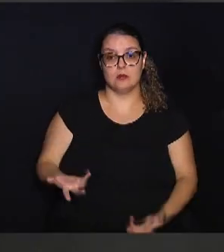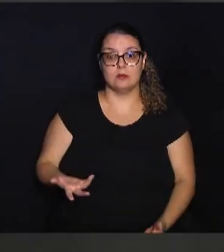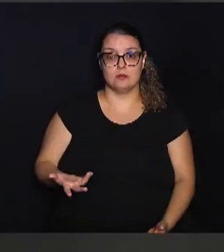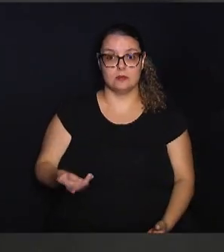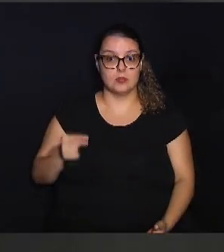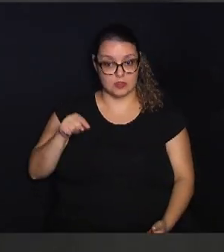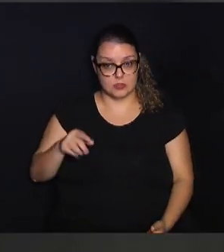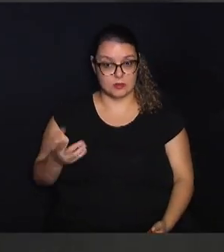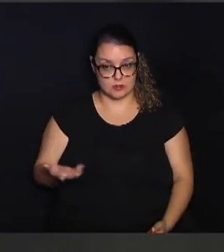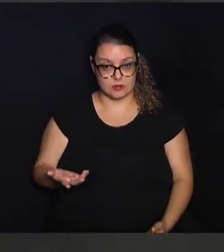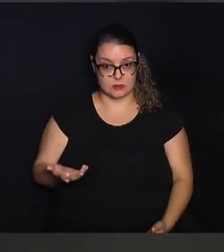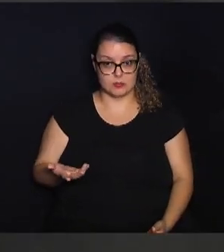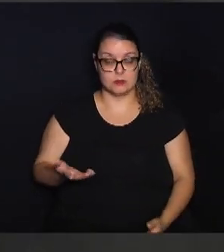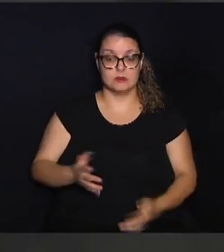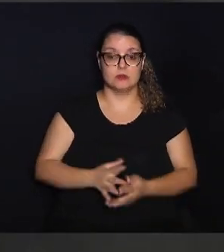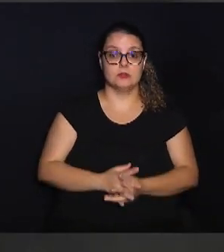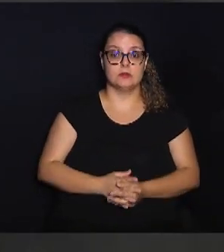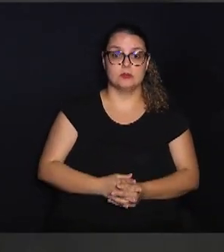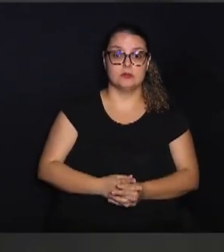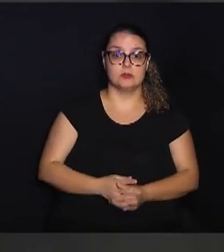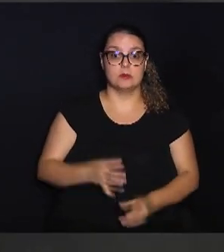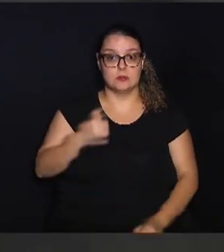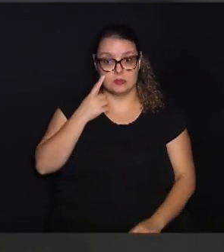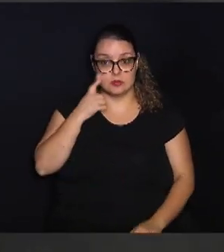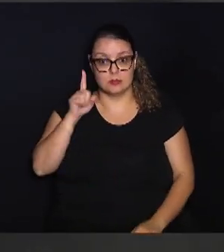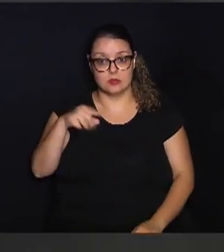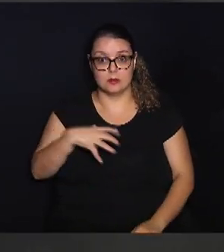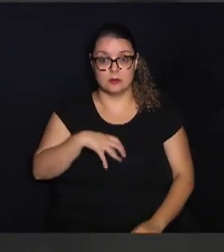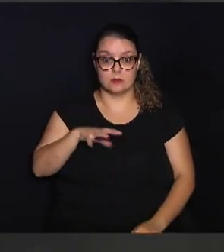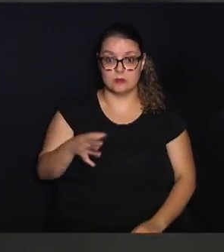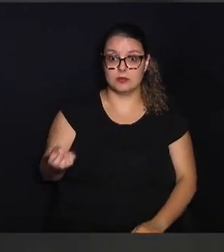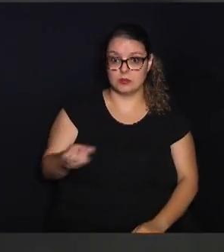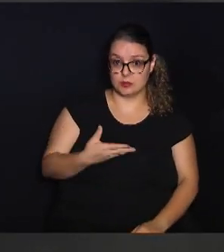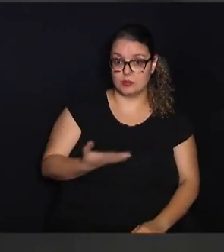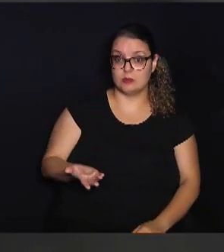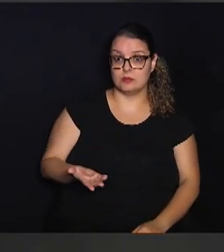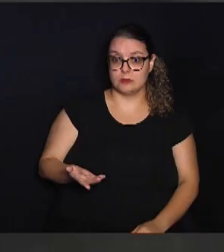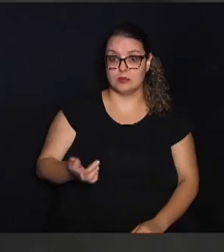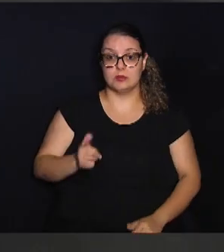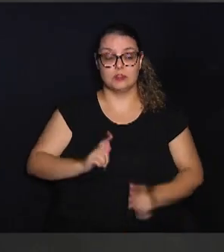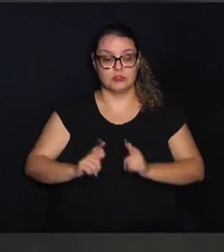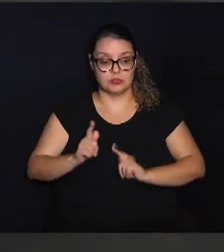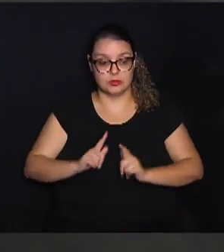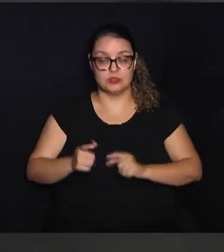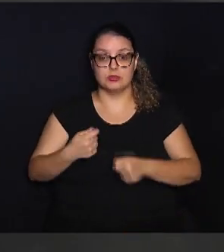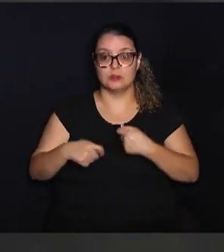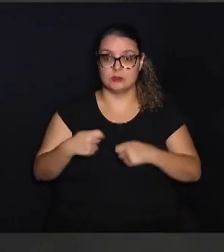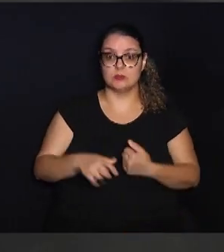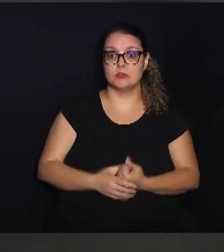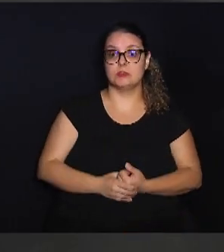né? E ver que é uma forma nova de você gerir a administração.